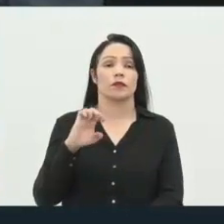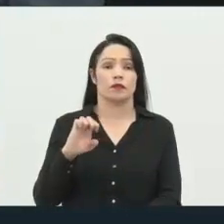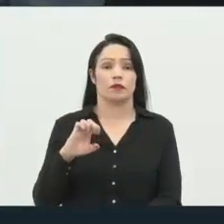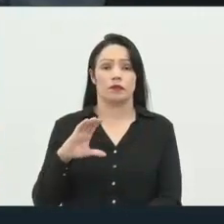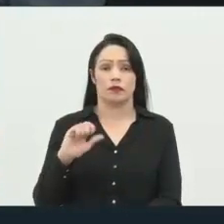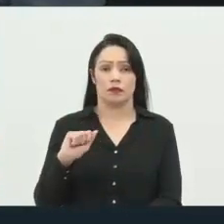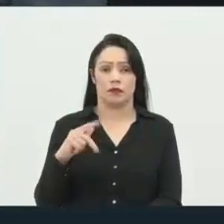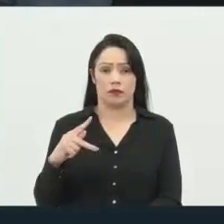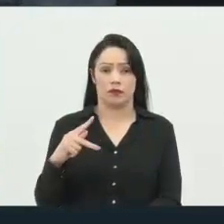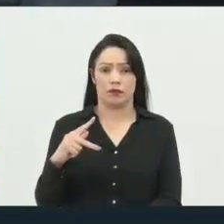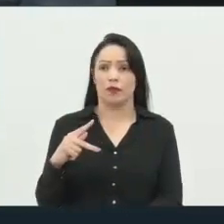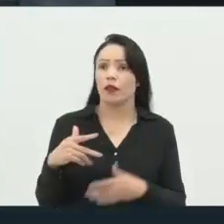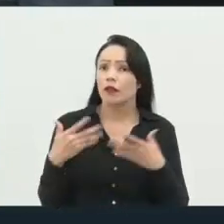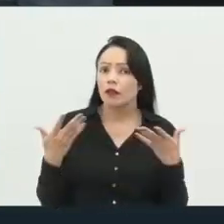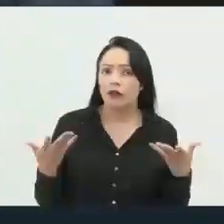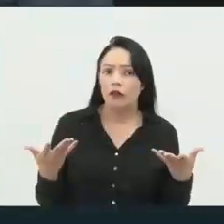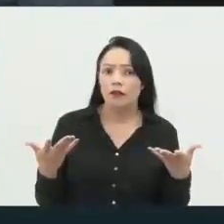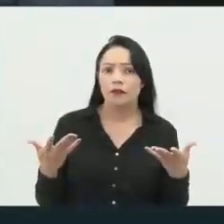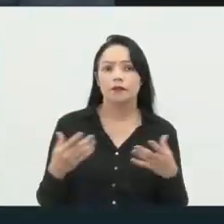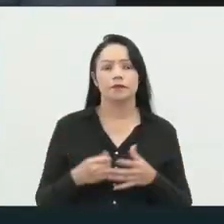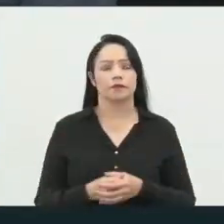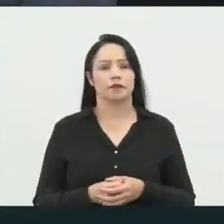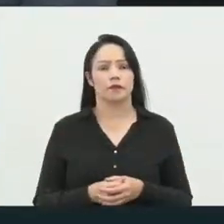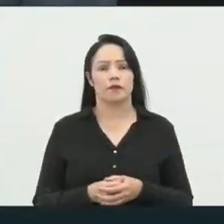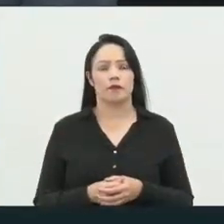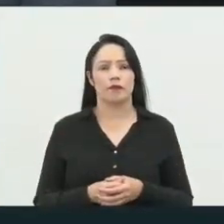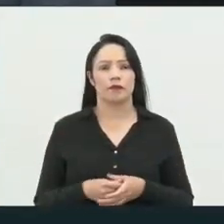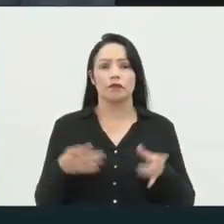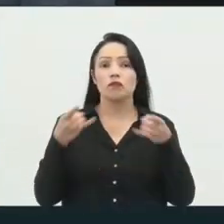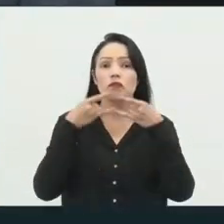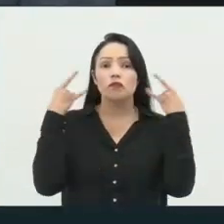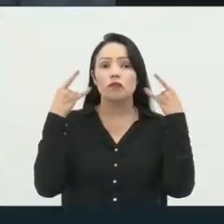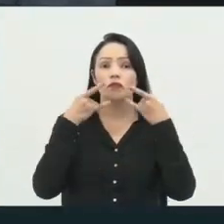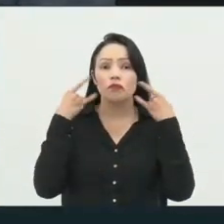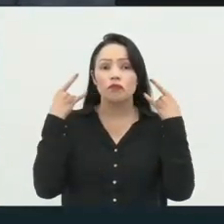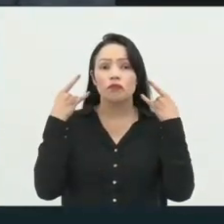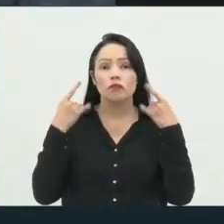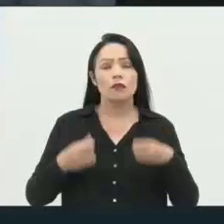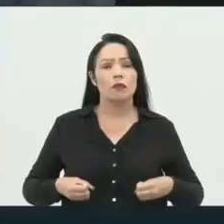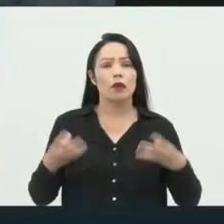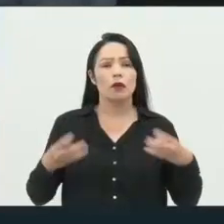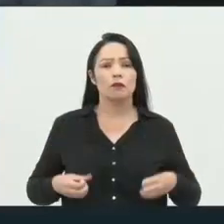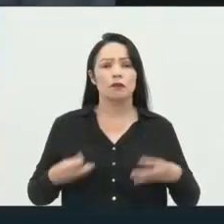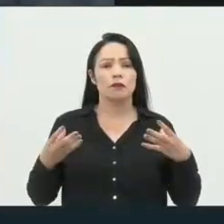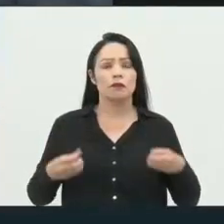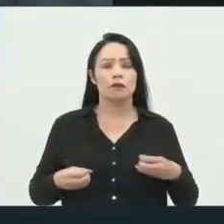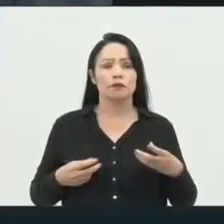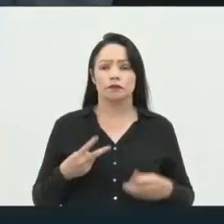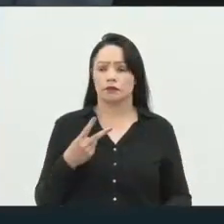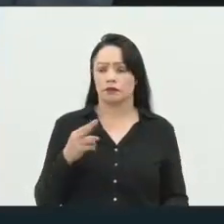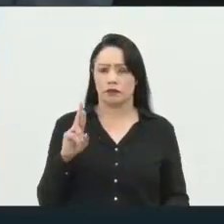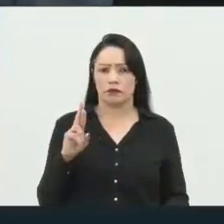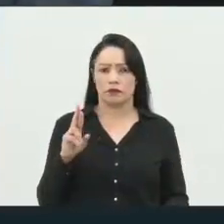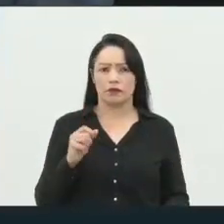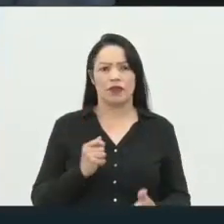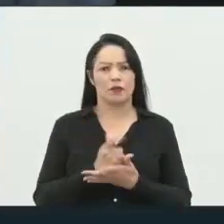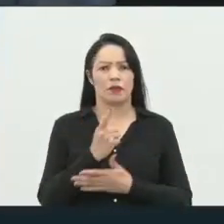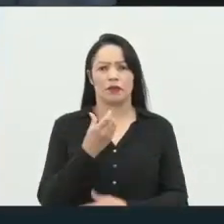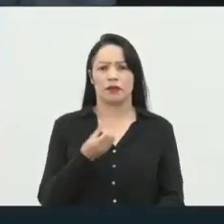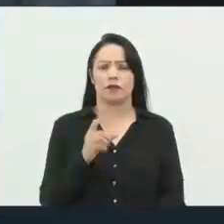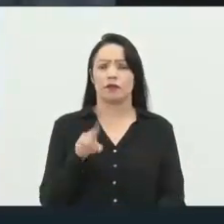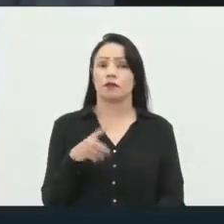Onde estão os milhões que foram gastos com máscaras que custa r$ 2 estava pagando r$